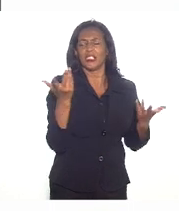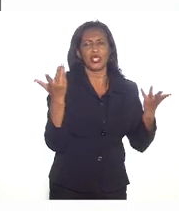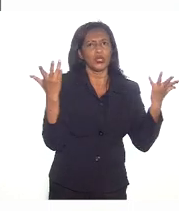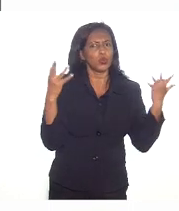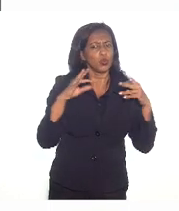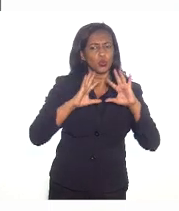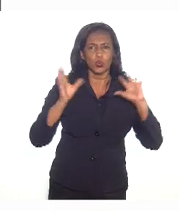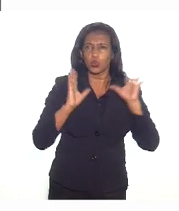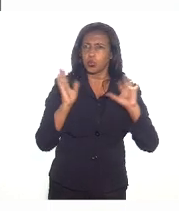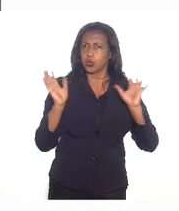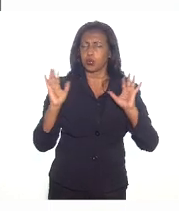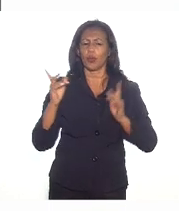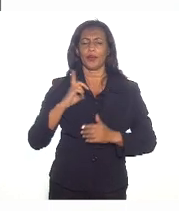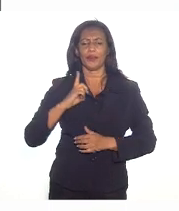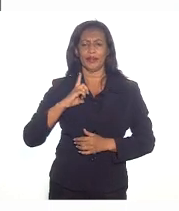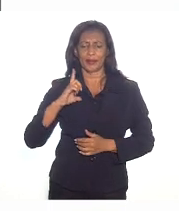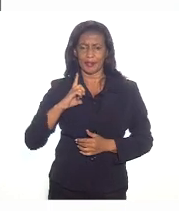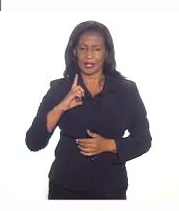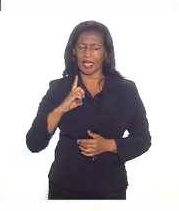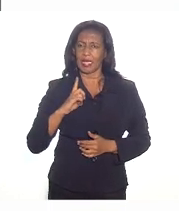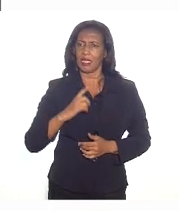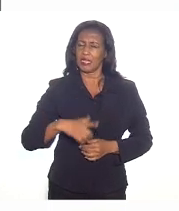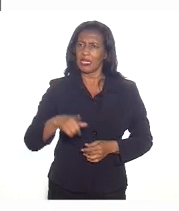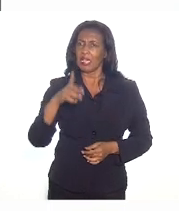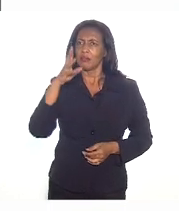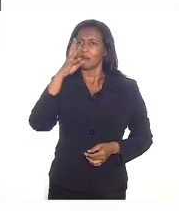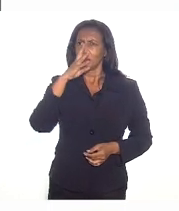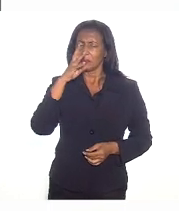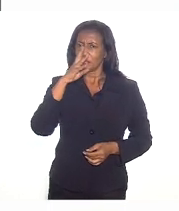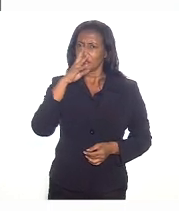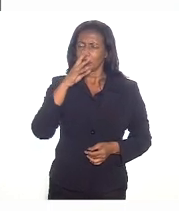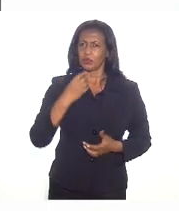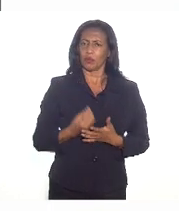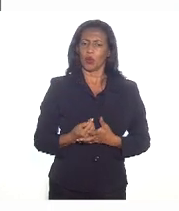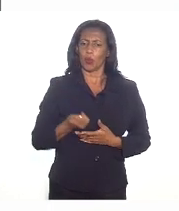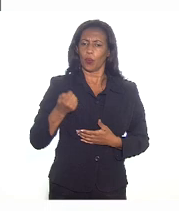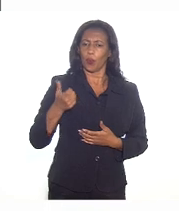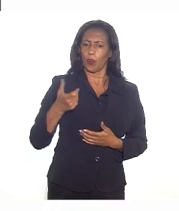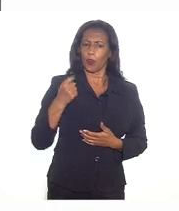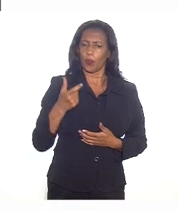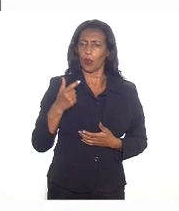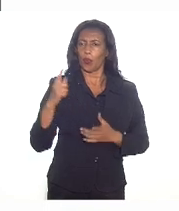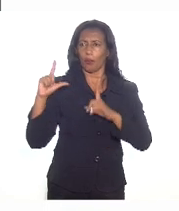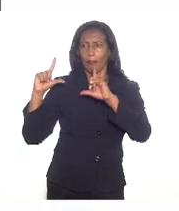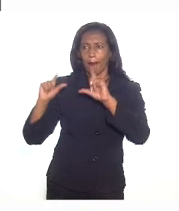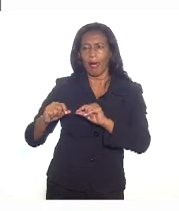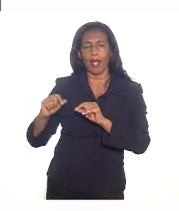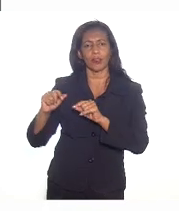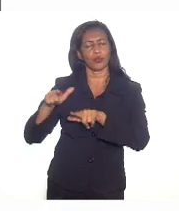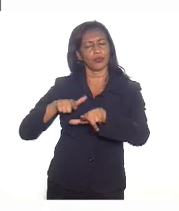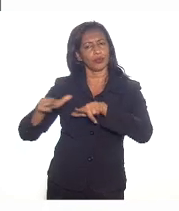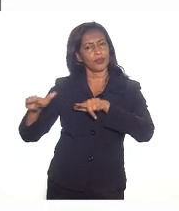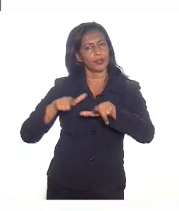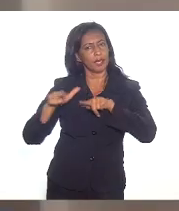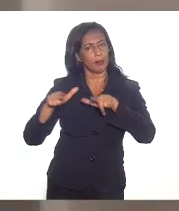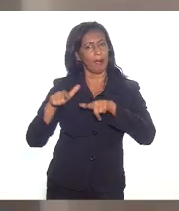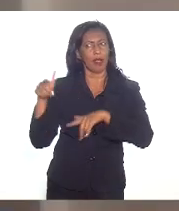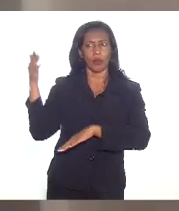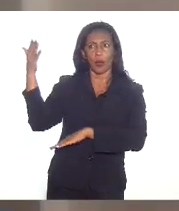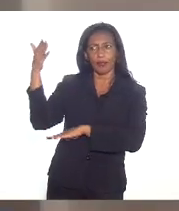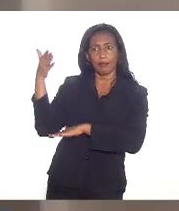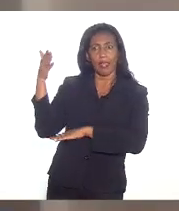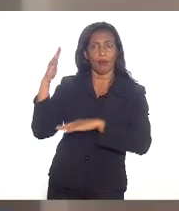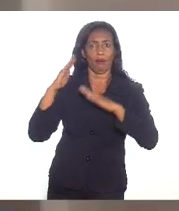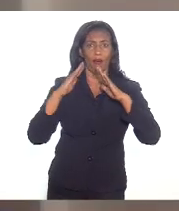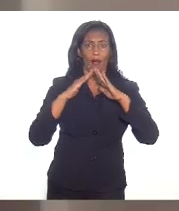de lazer. E surpreende, né? O baixo número de empregos em hotéis e pousadas na cidade de